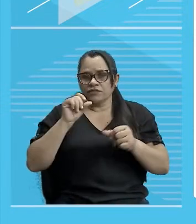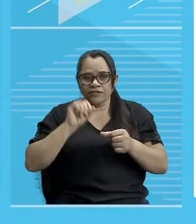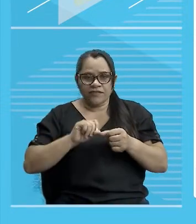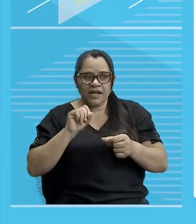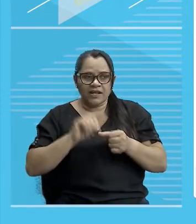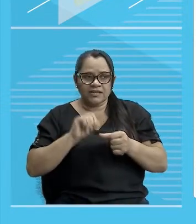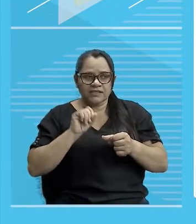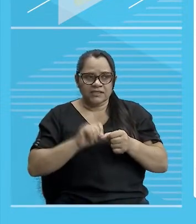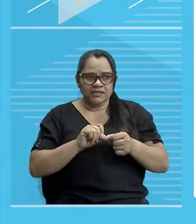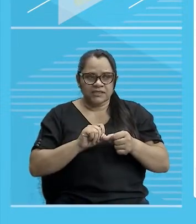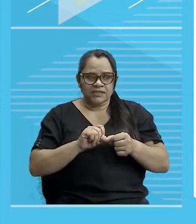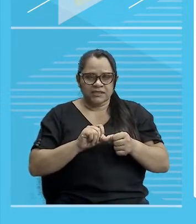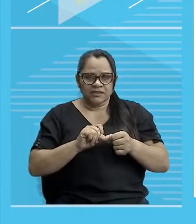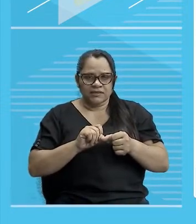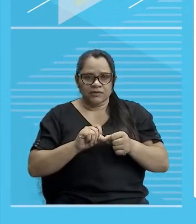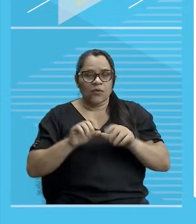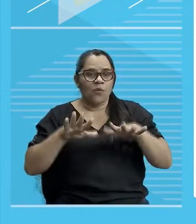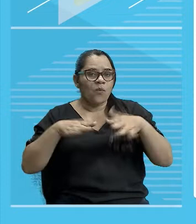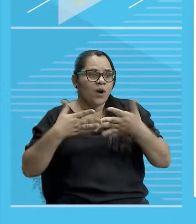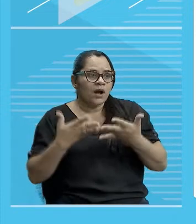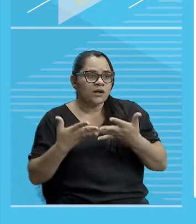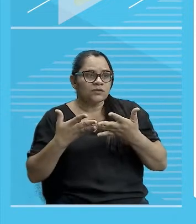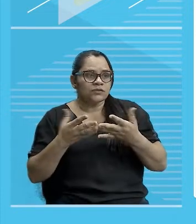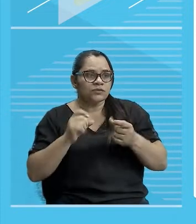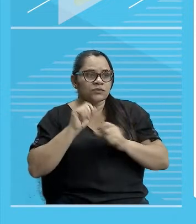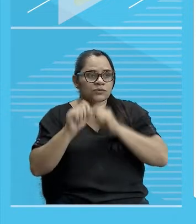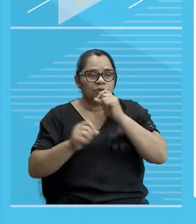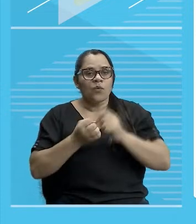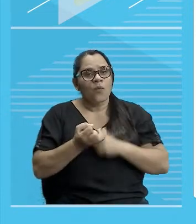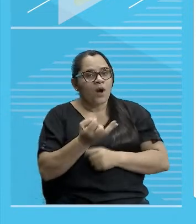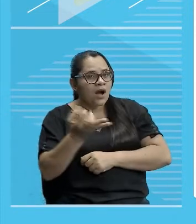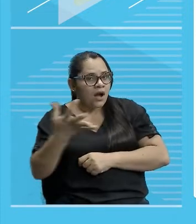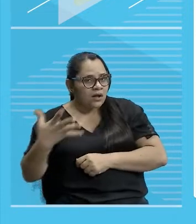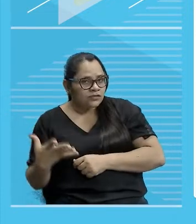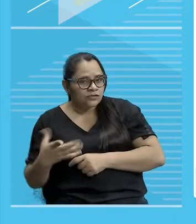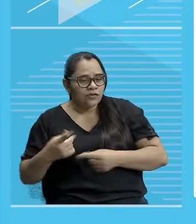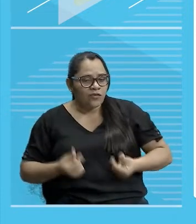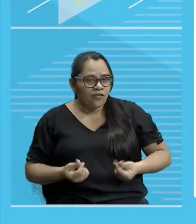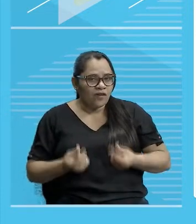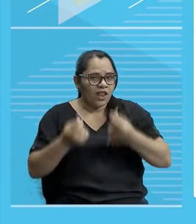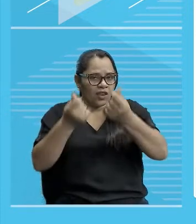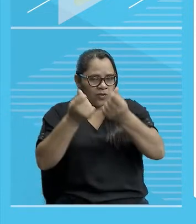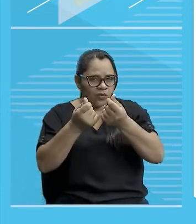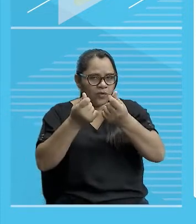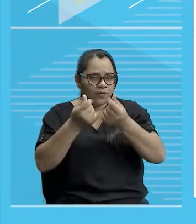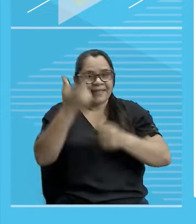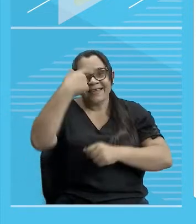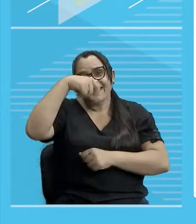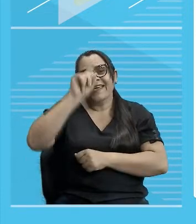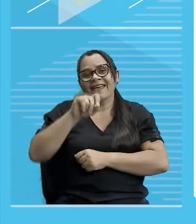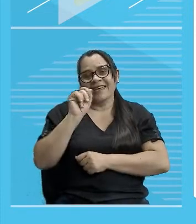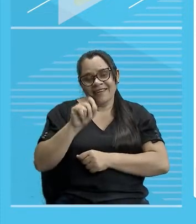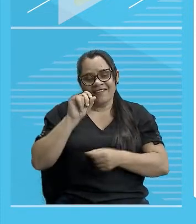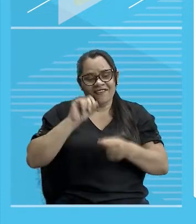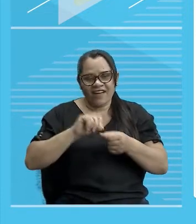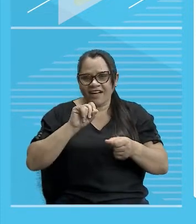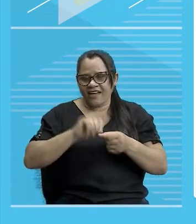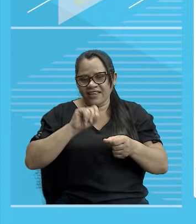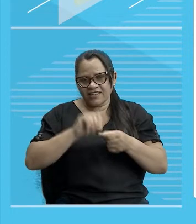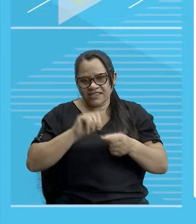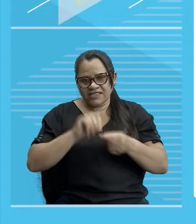Quando Quanto vai custar quem vai fazer quem